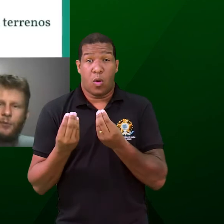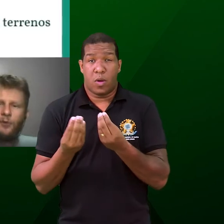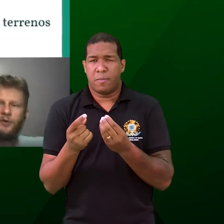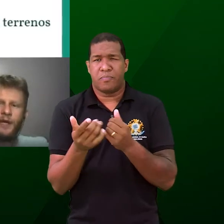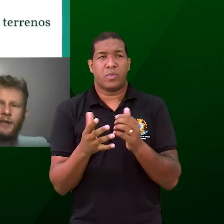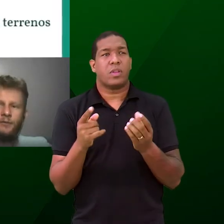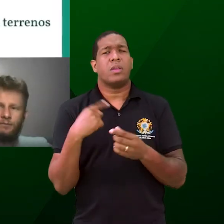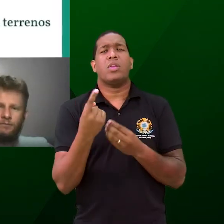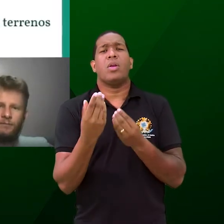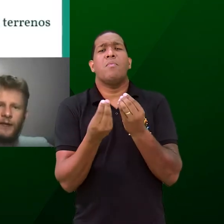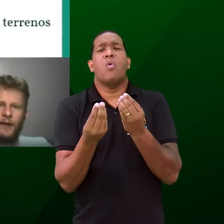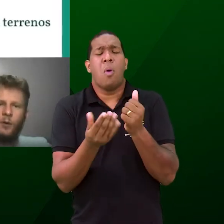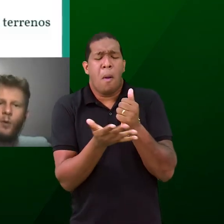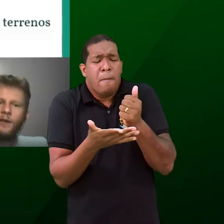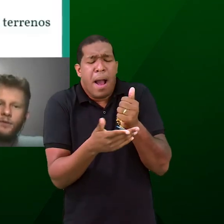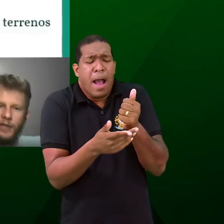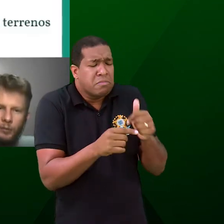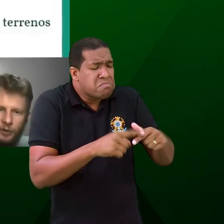essa frequência